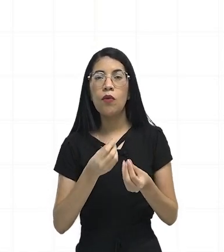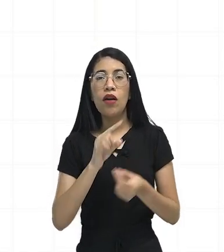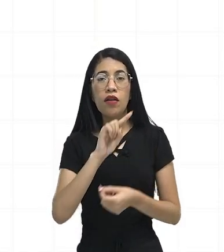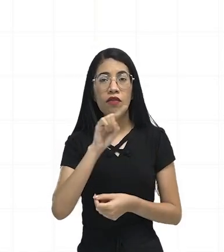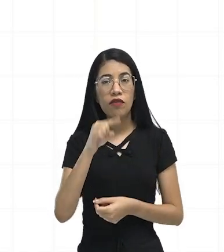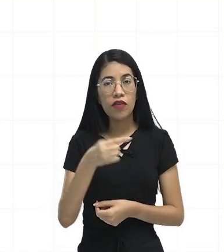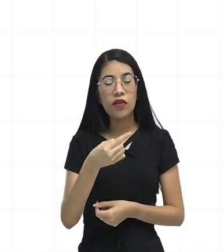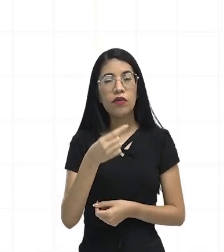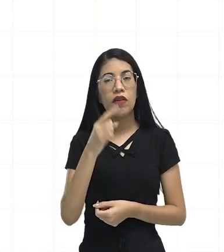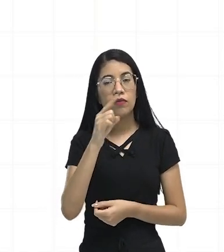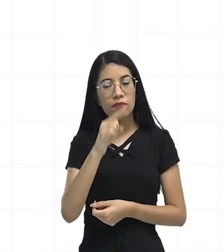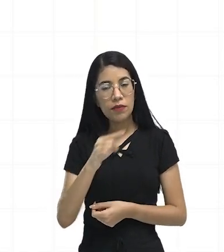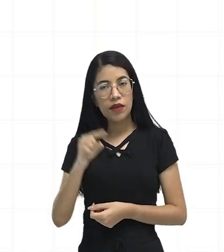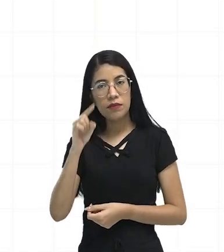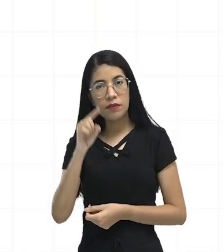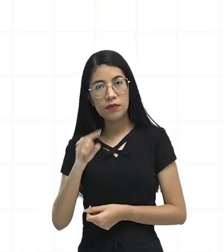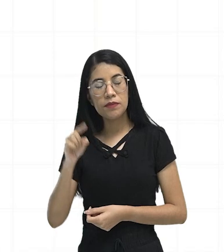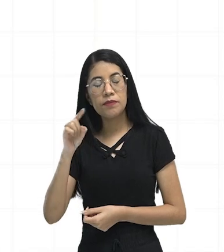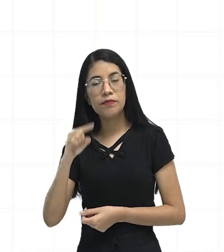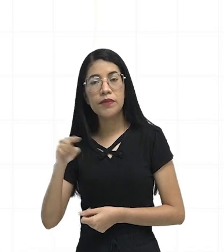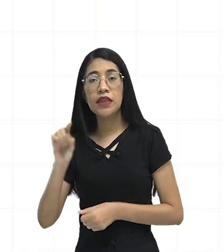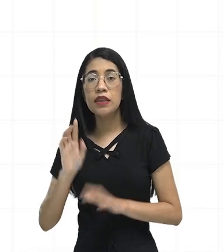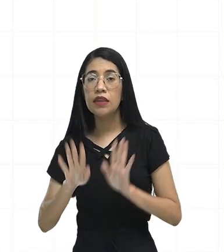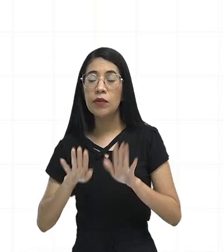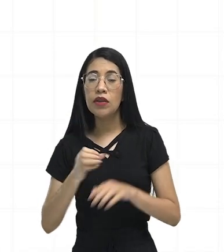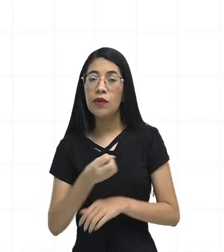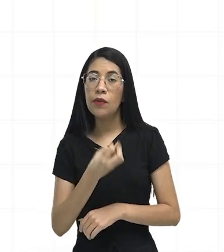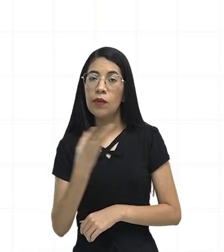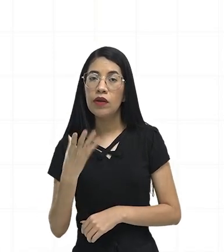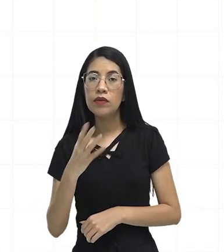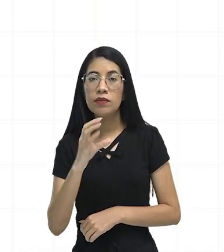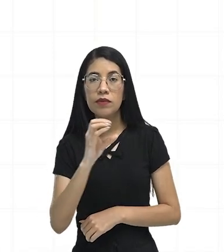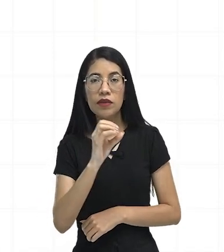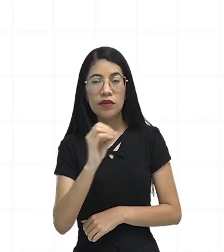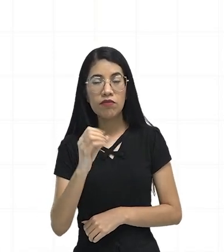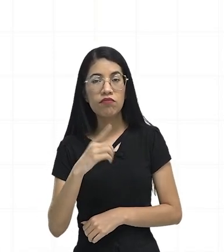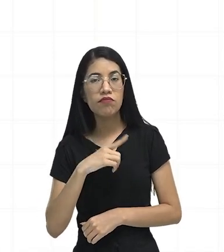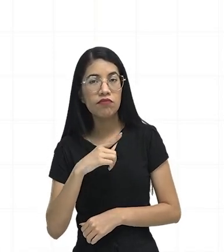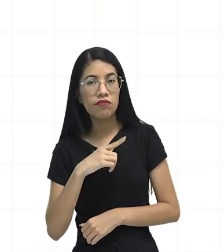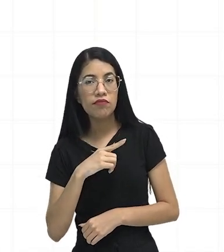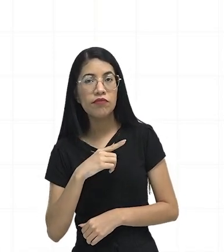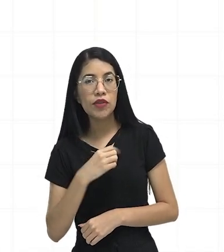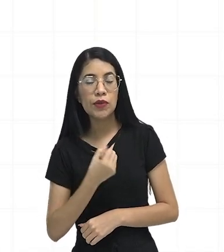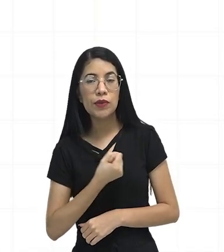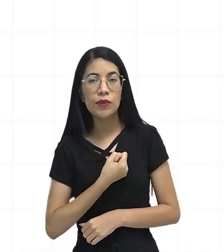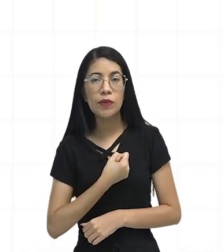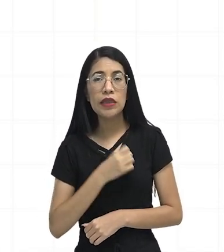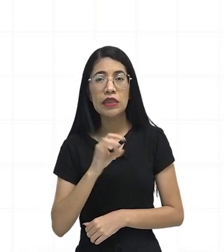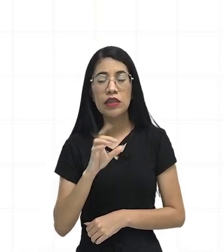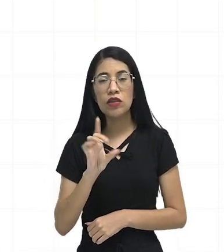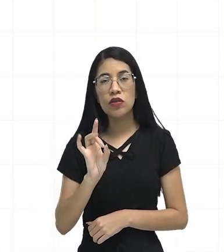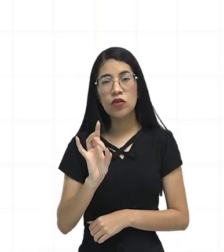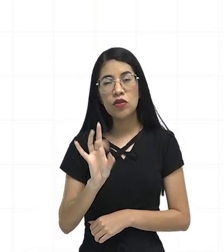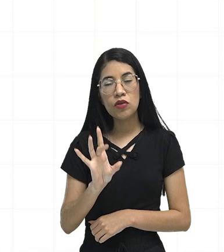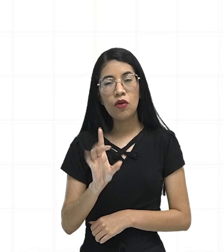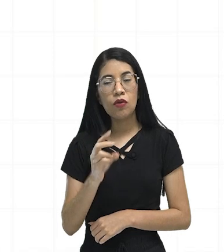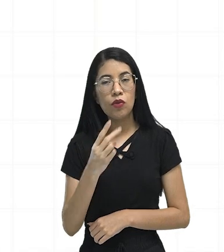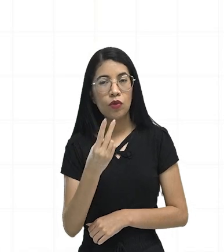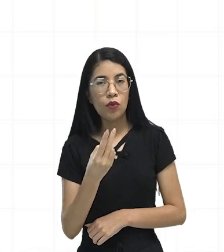para a esquerda, dependendo da quantidade de zeros que você tiver. Se eu tivesse aqui somente 2